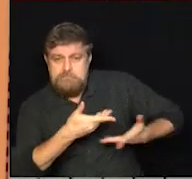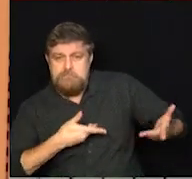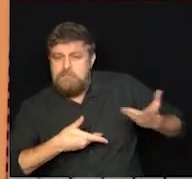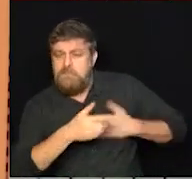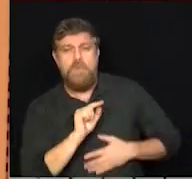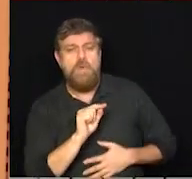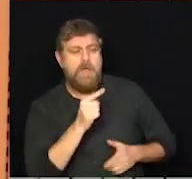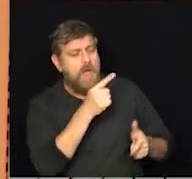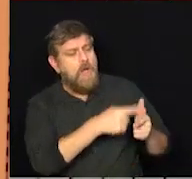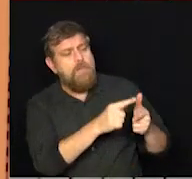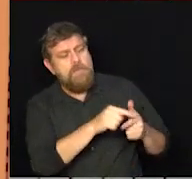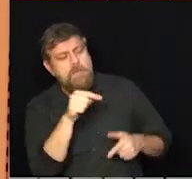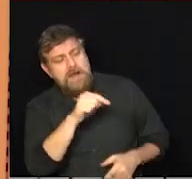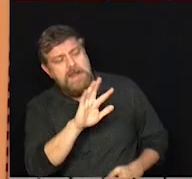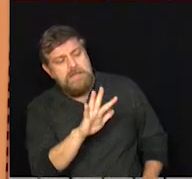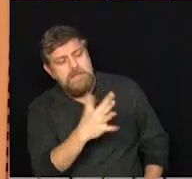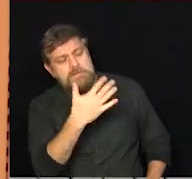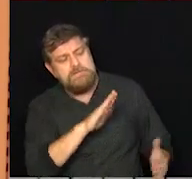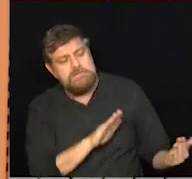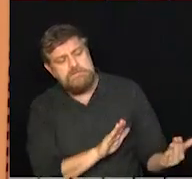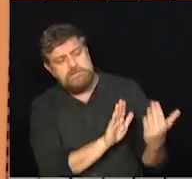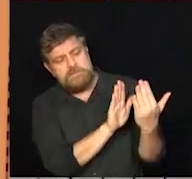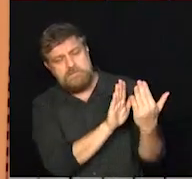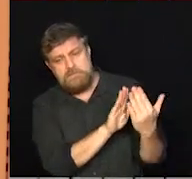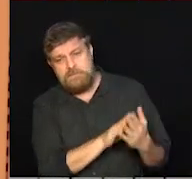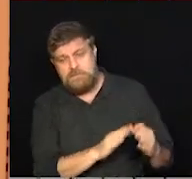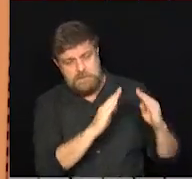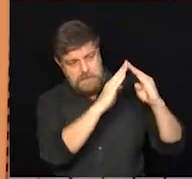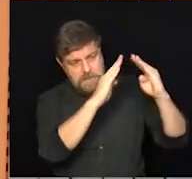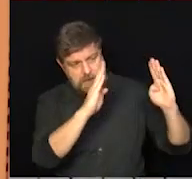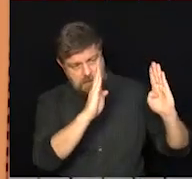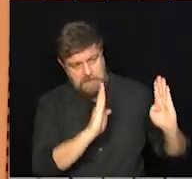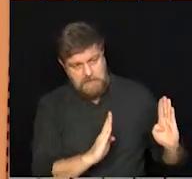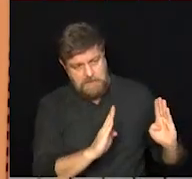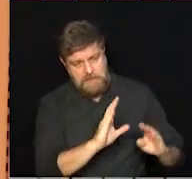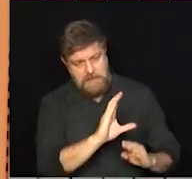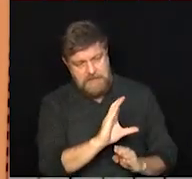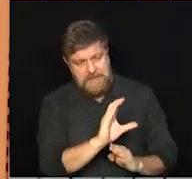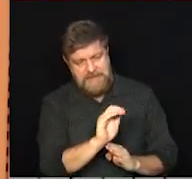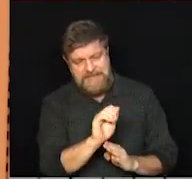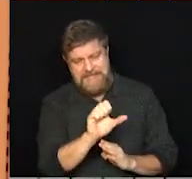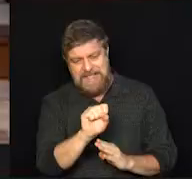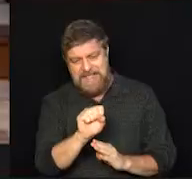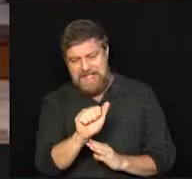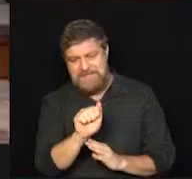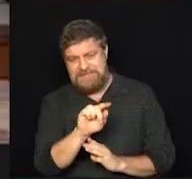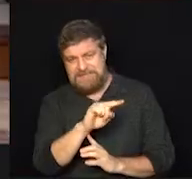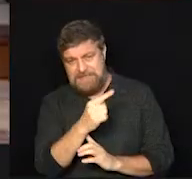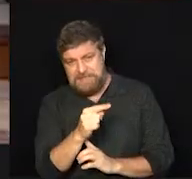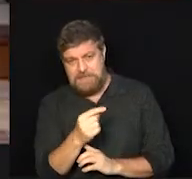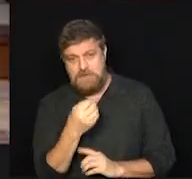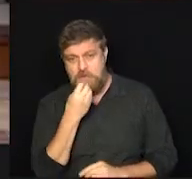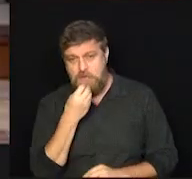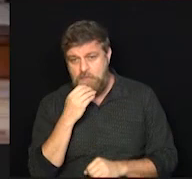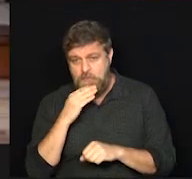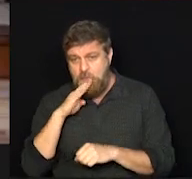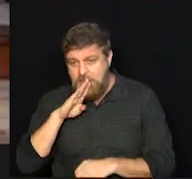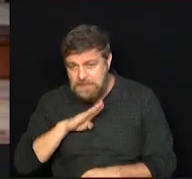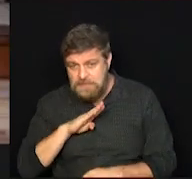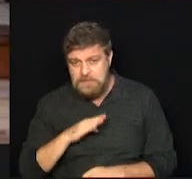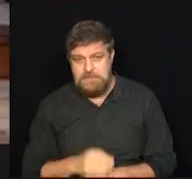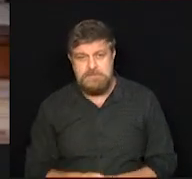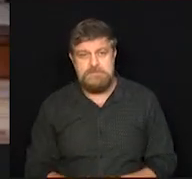do problema que eles estão enfrentando lá no casarão Boa tarde Alice Boa tarde a